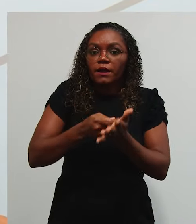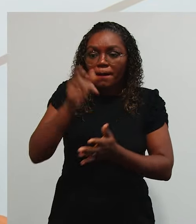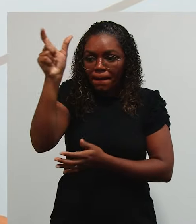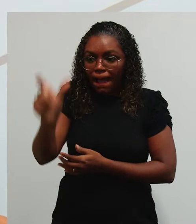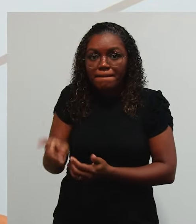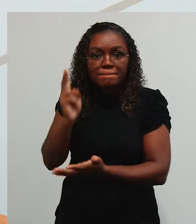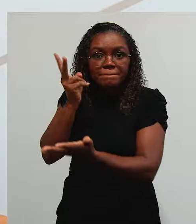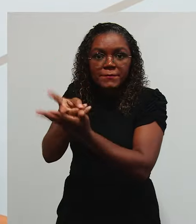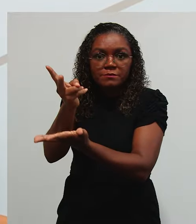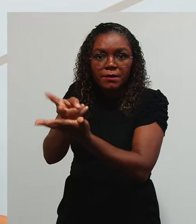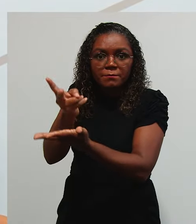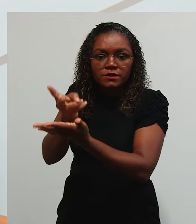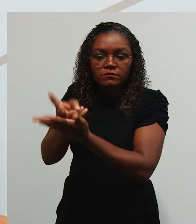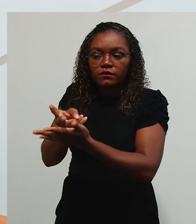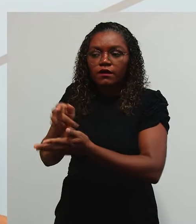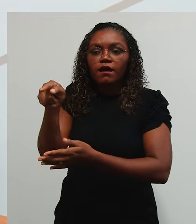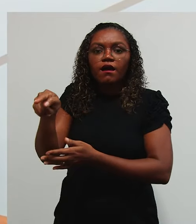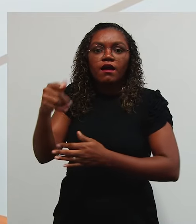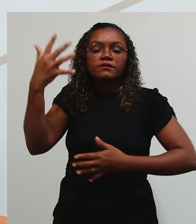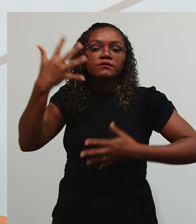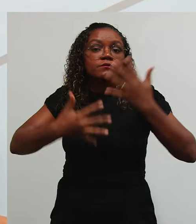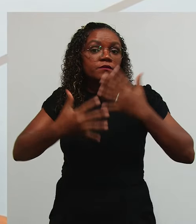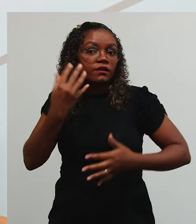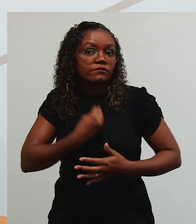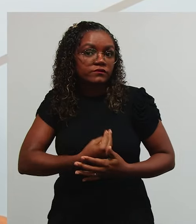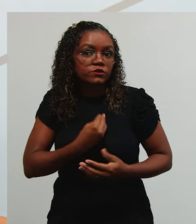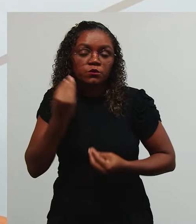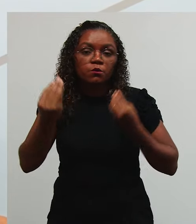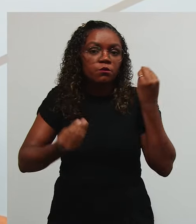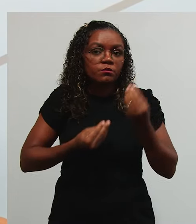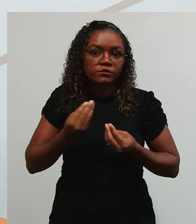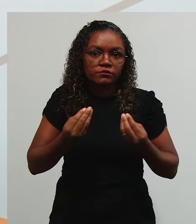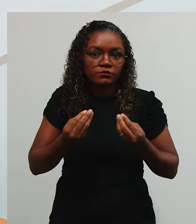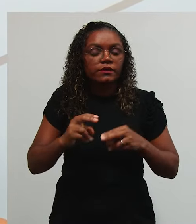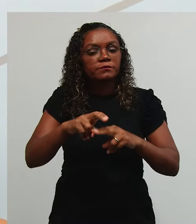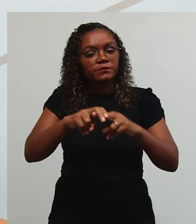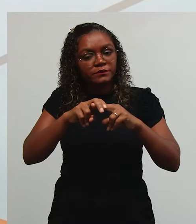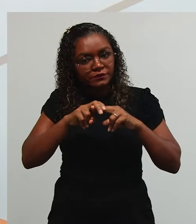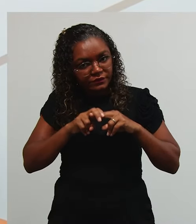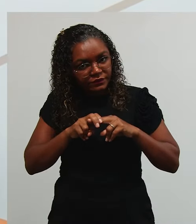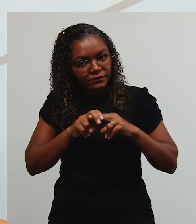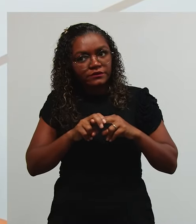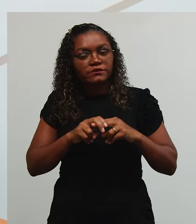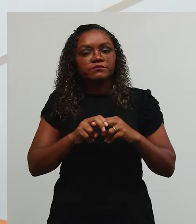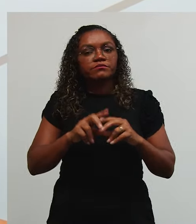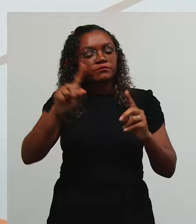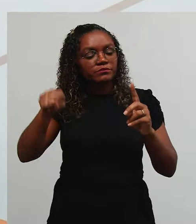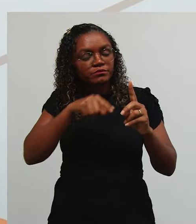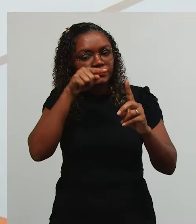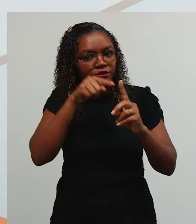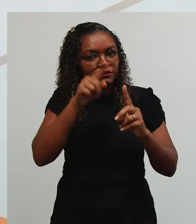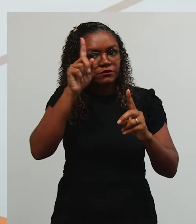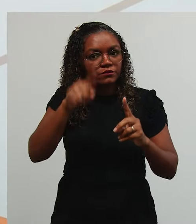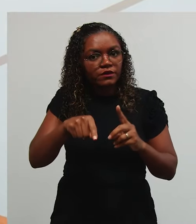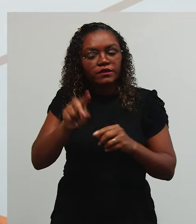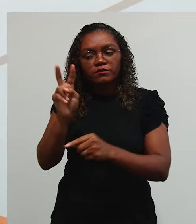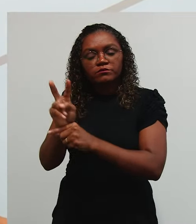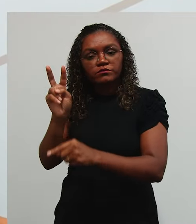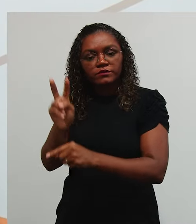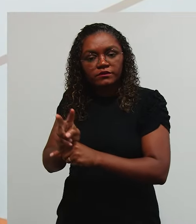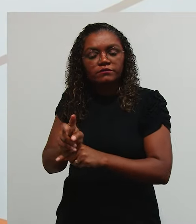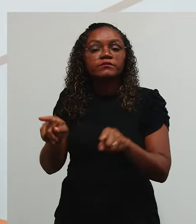de um cidadão a ponto de atrapalhar a existência dele então essa é a ideia do princípio do não Confisco e também